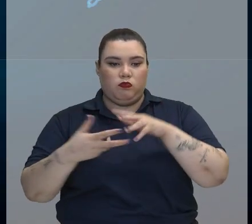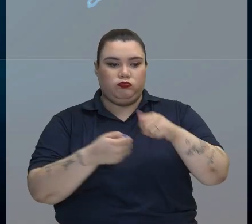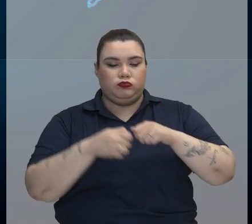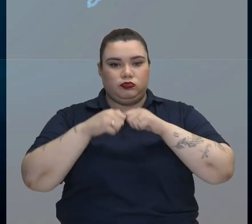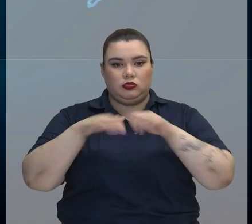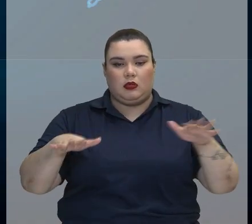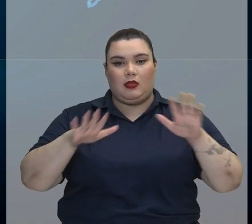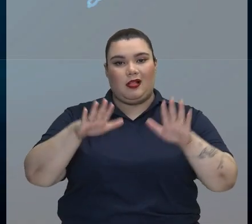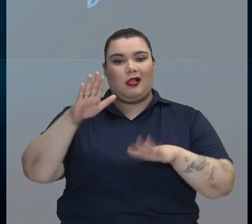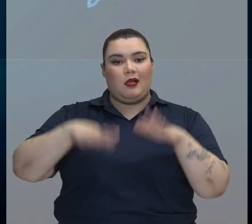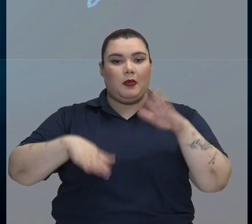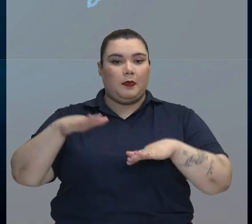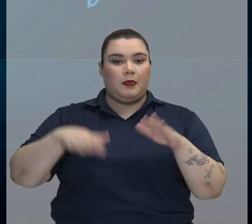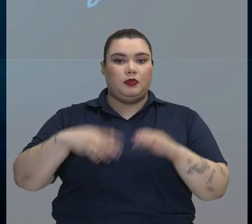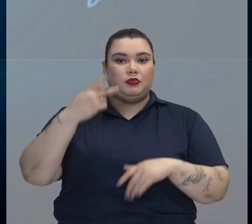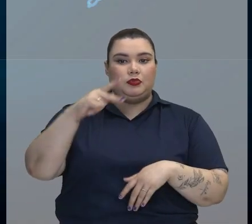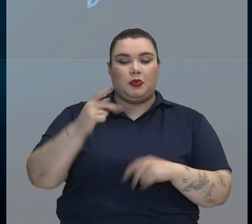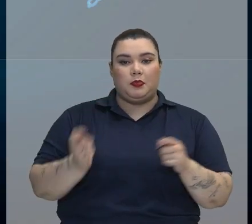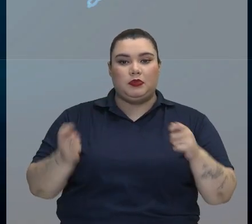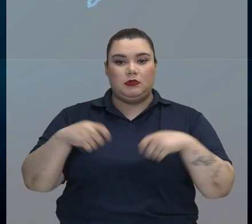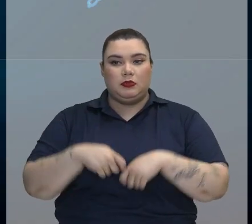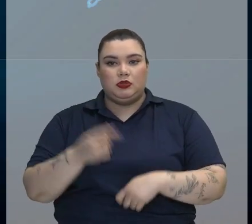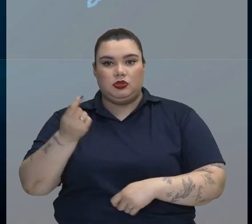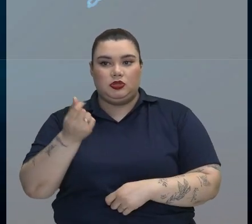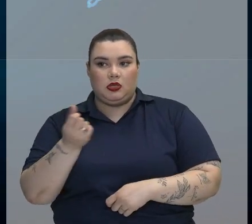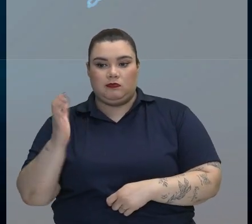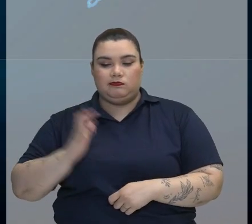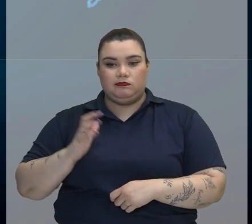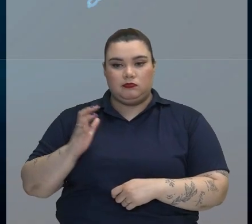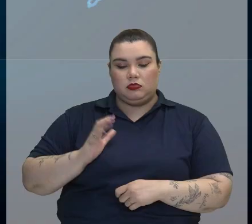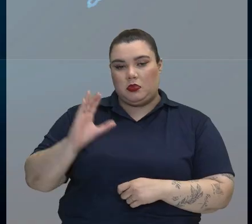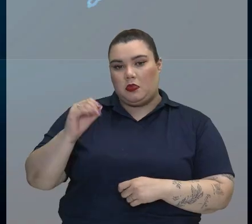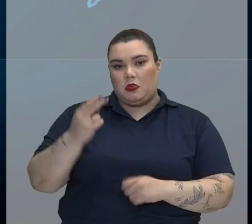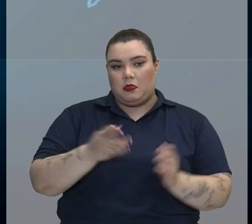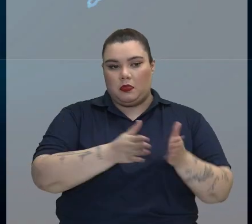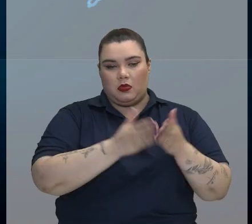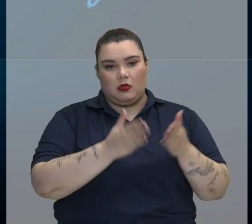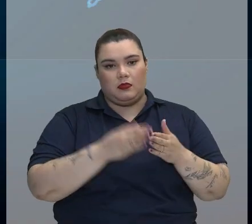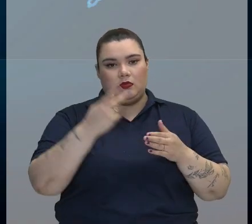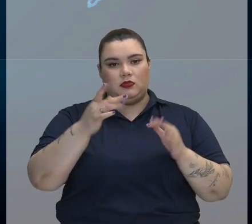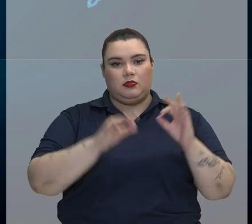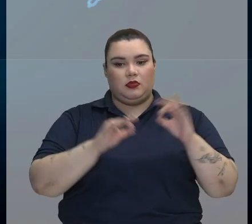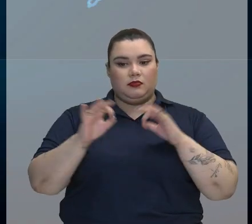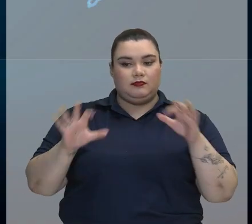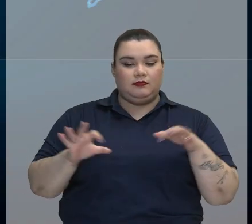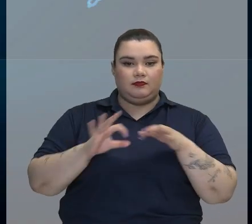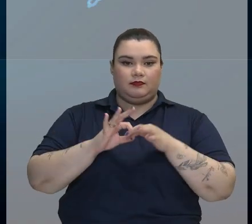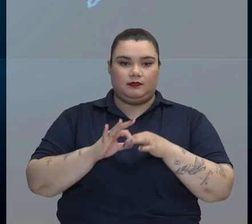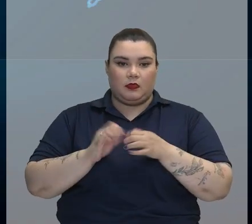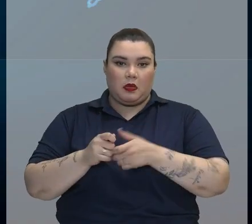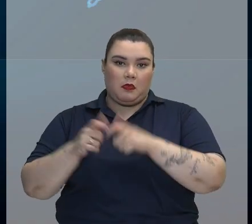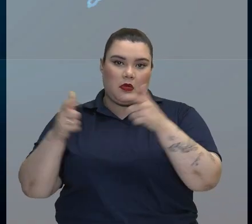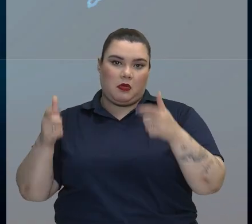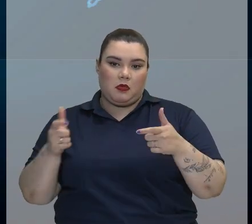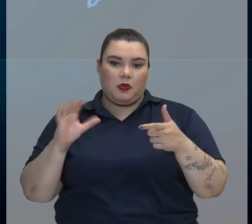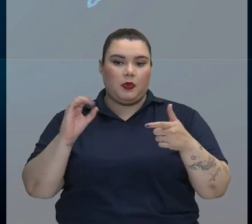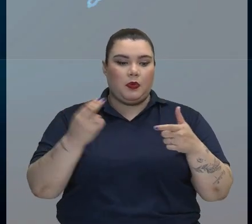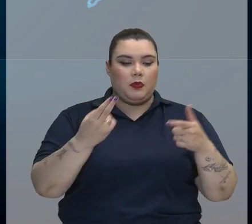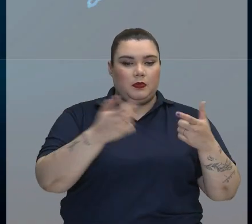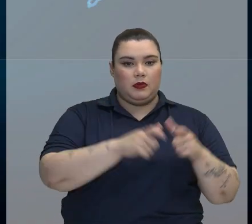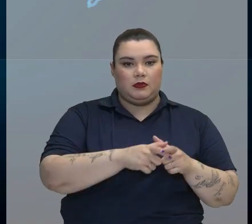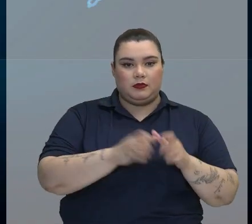seu nível, né, de acesso, seu processo de integração, a globalização será maior ou